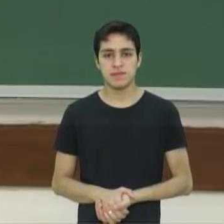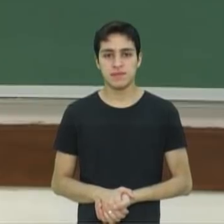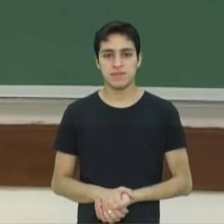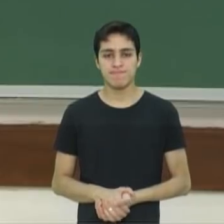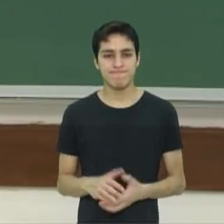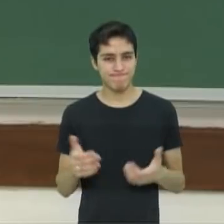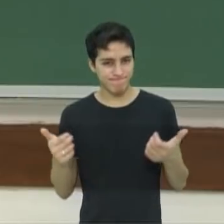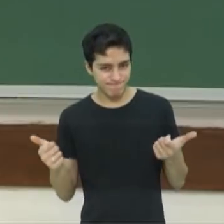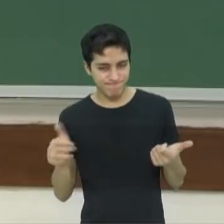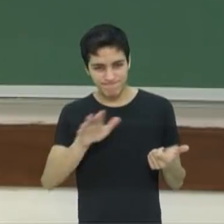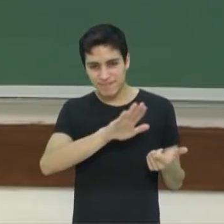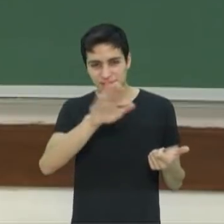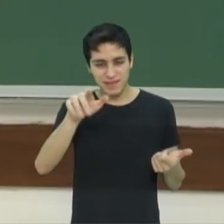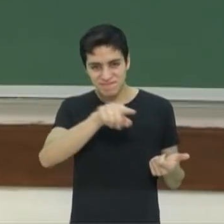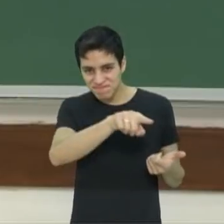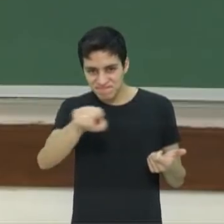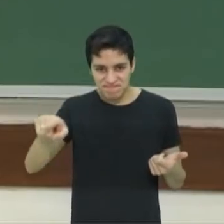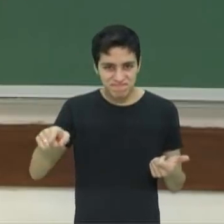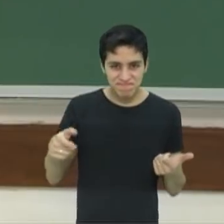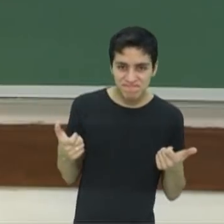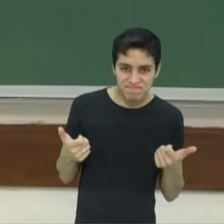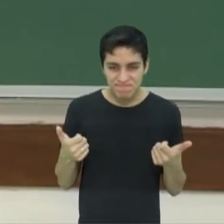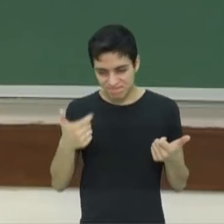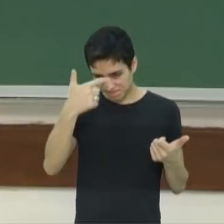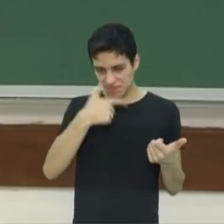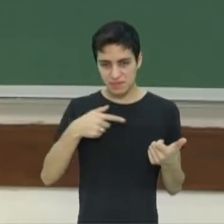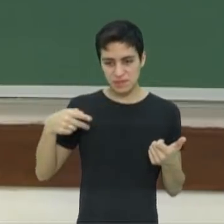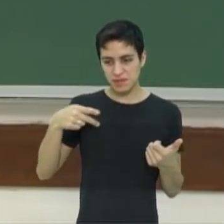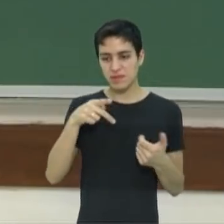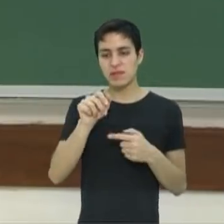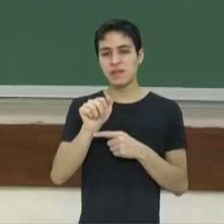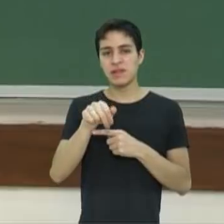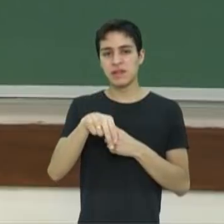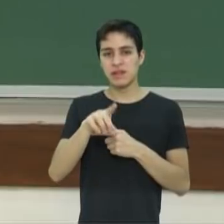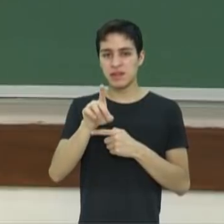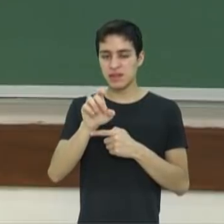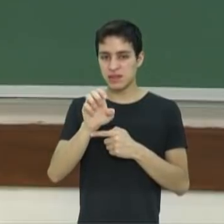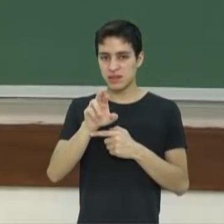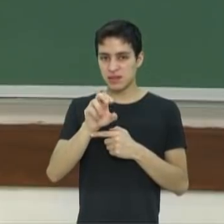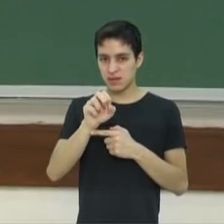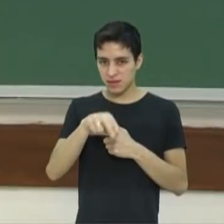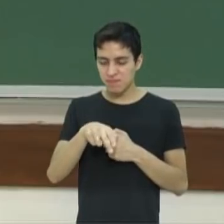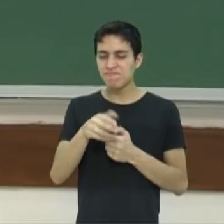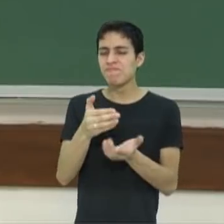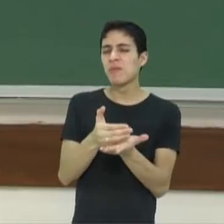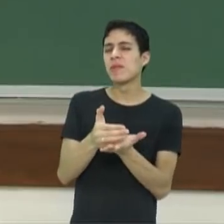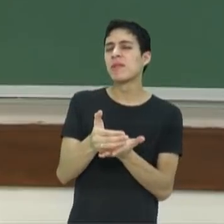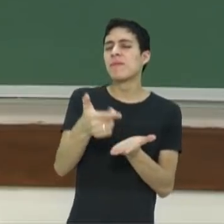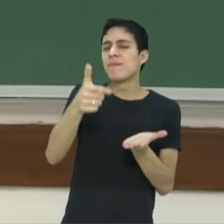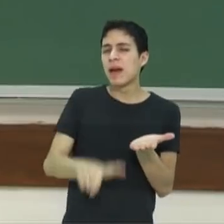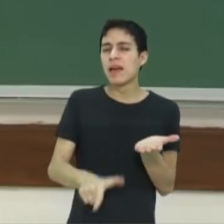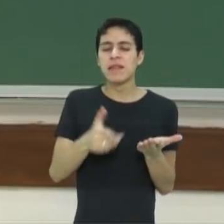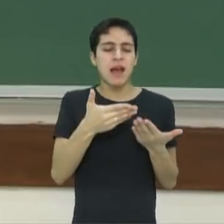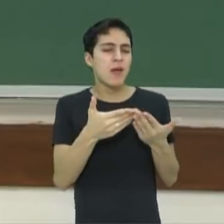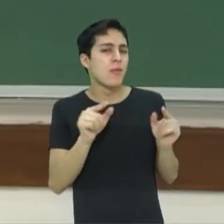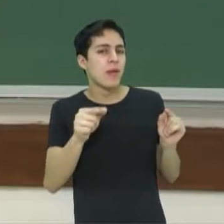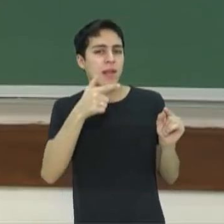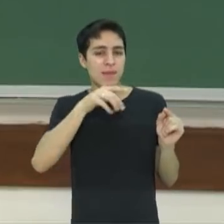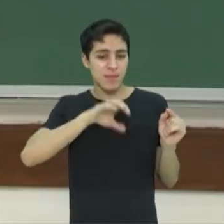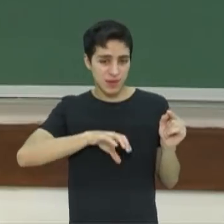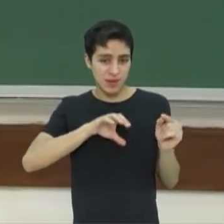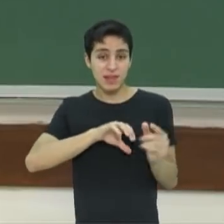Fala galera, tudo bem com vocês? Eu sou o professor Anderson Boganica, estamos começando mais uma aula de língua portuguesa do 9º